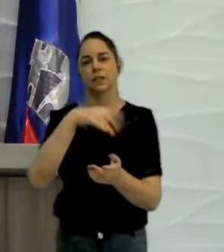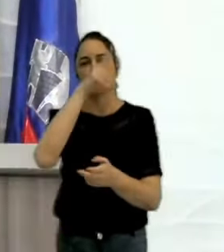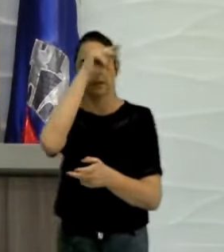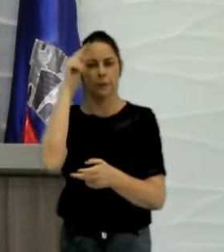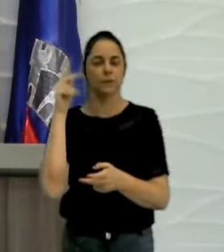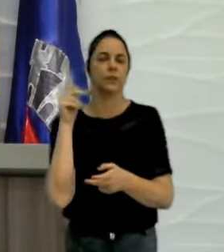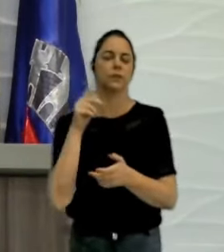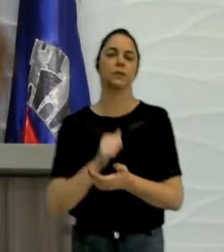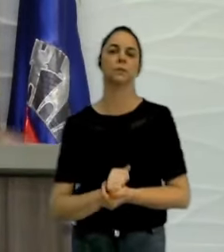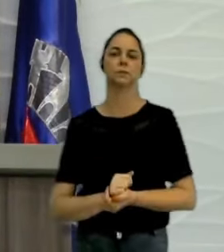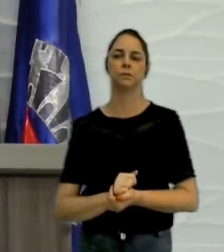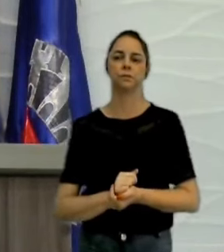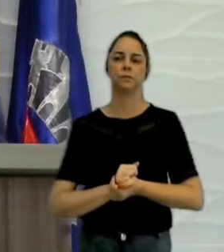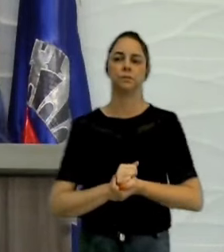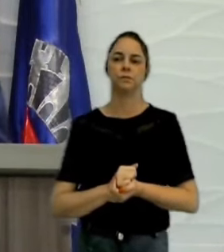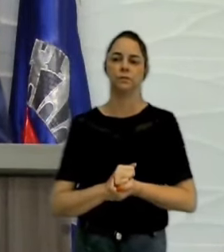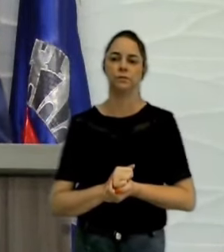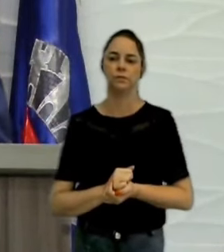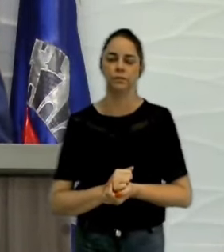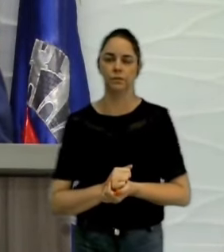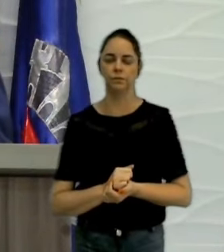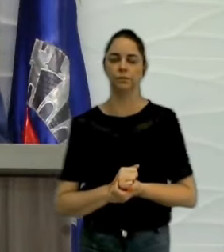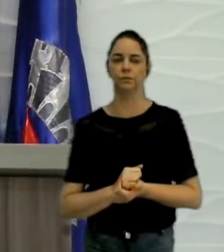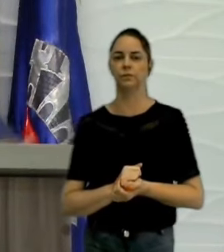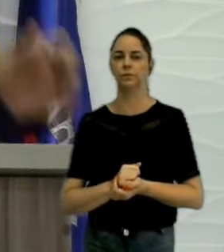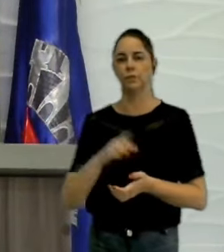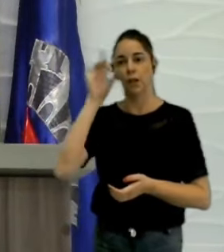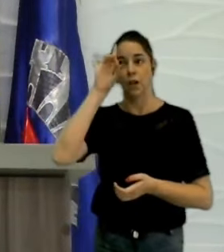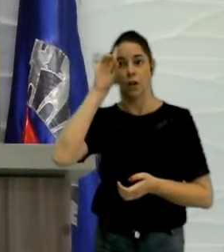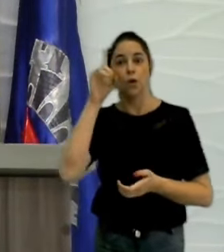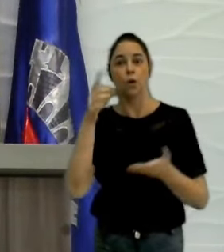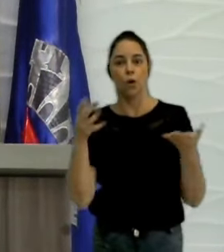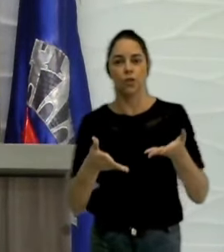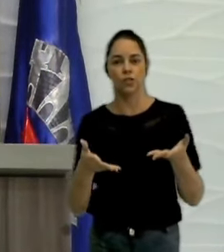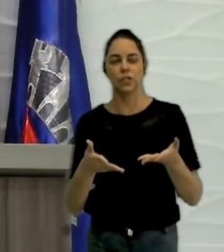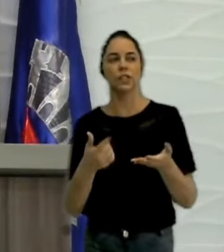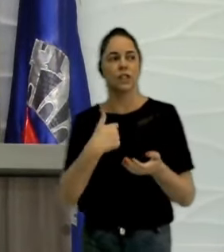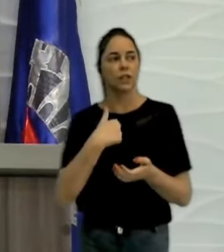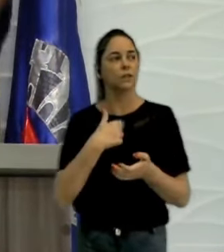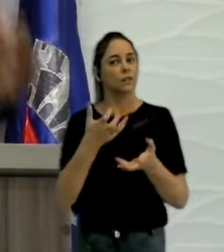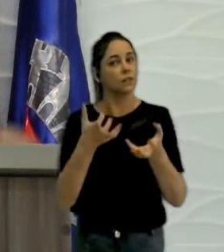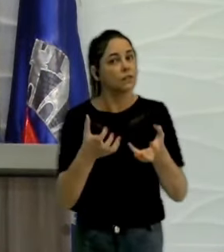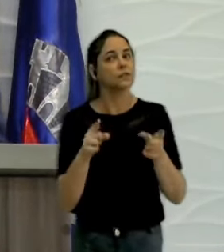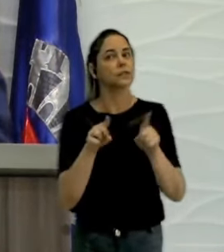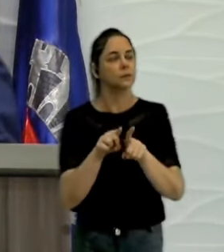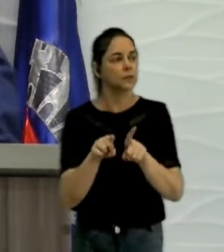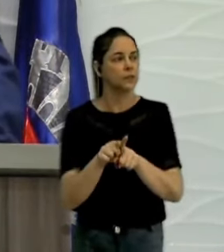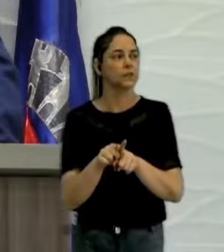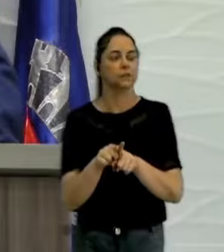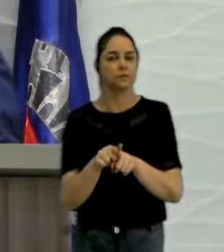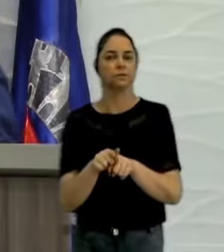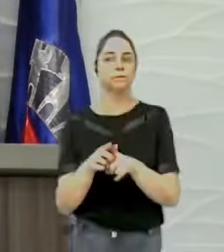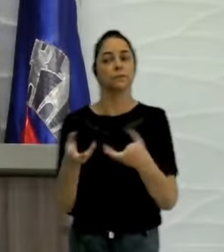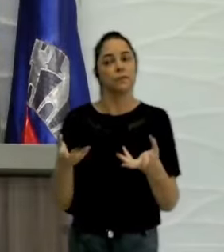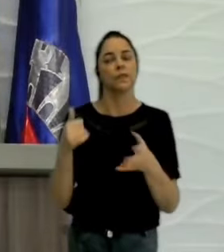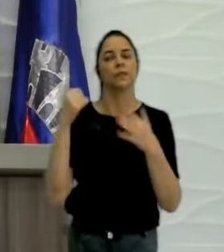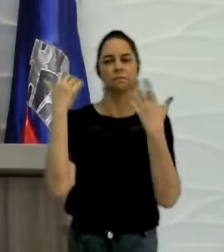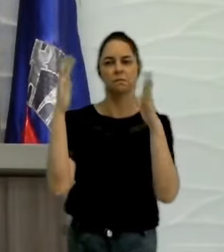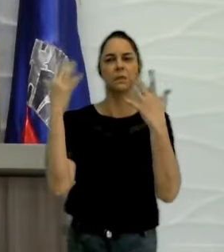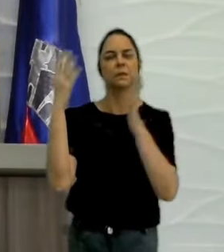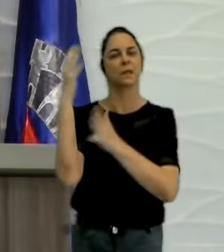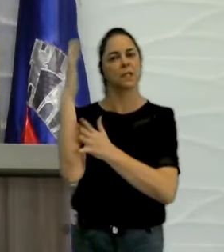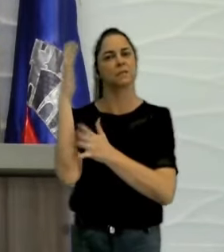Prefeitura Municipal. No dia de hoje, eu quero também aqui vir parabenizar